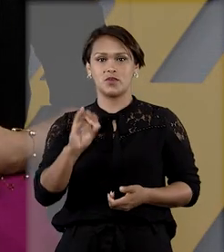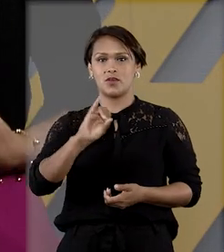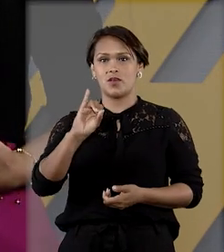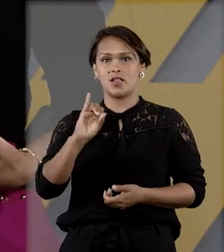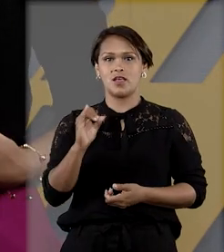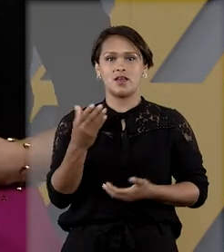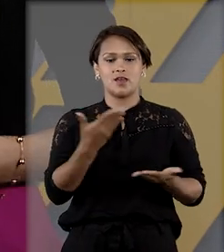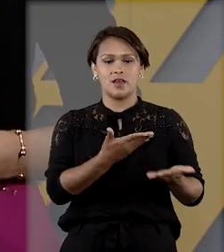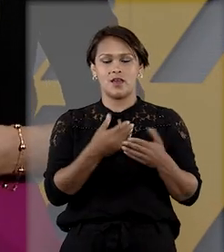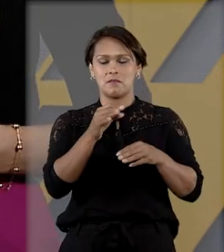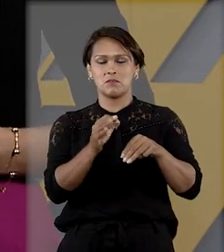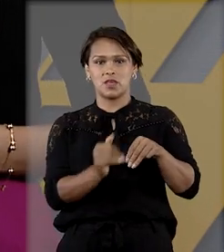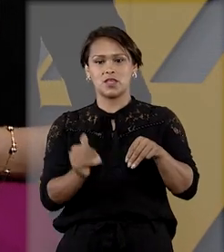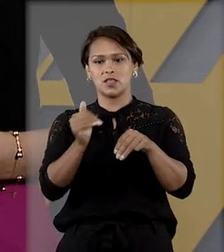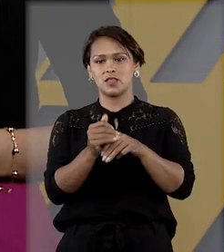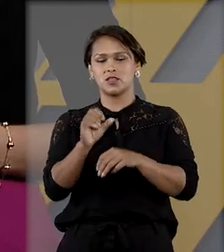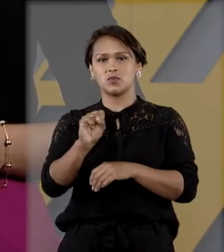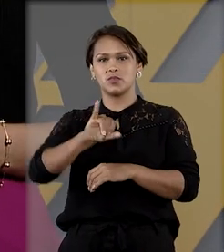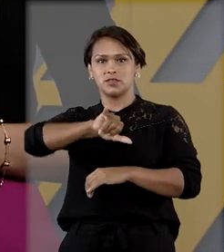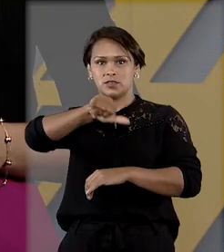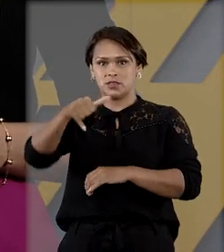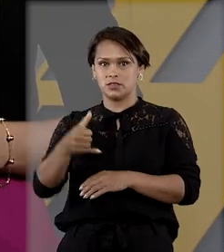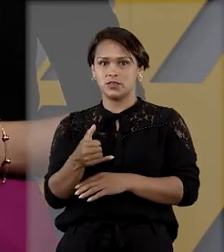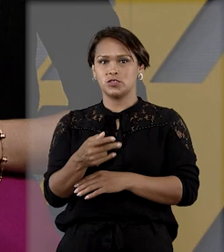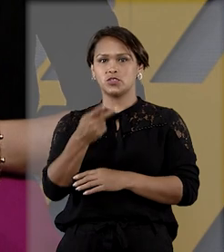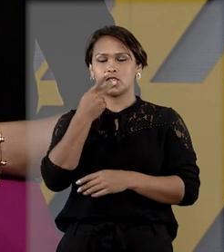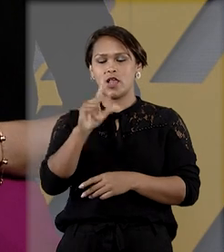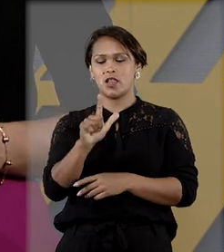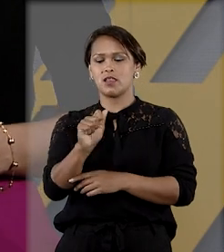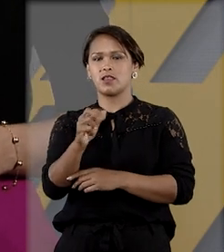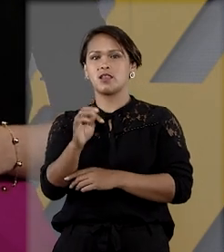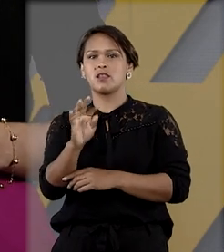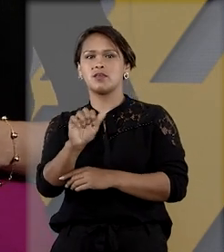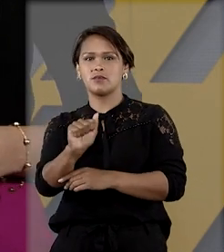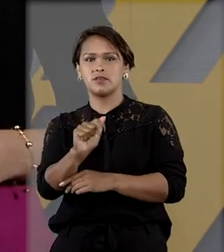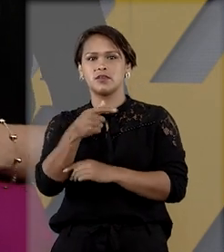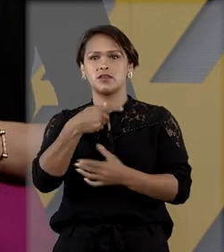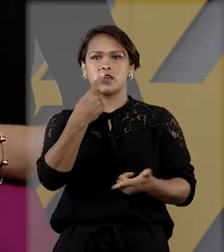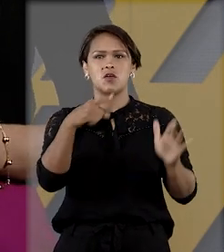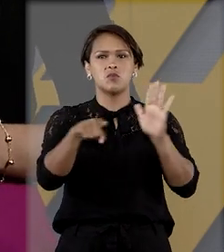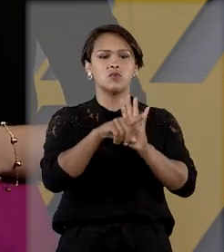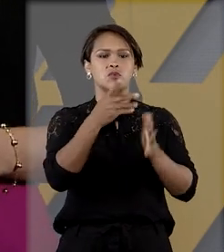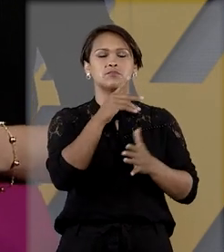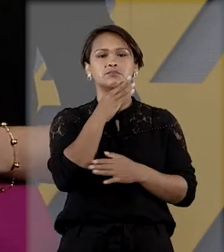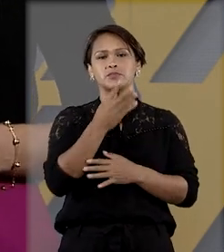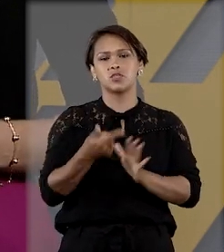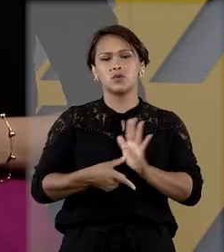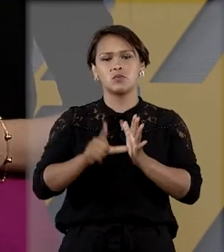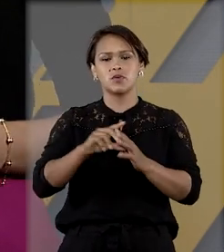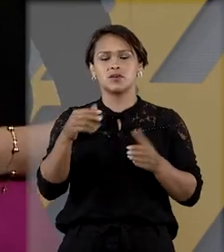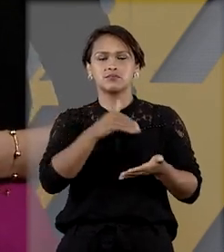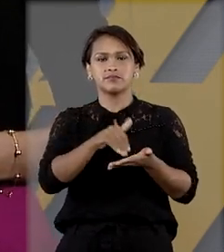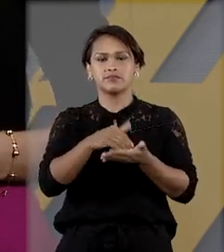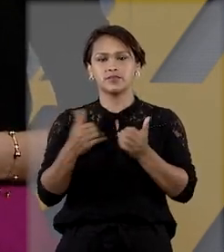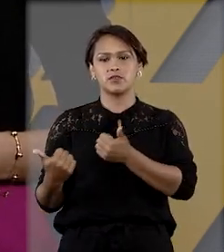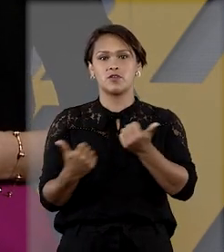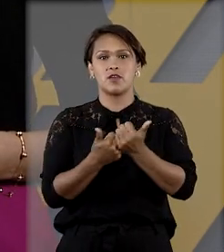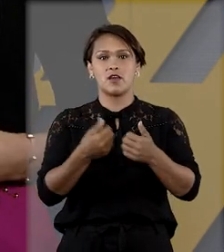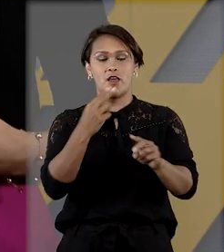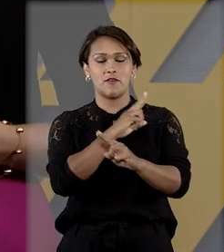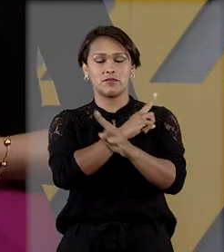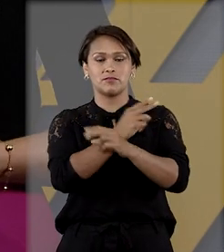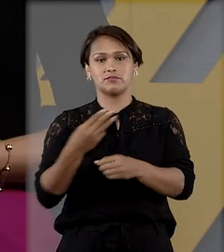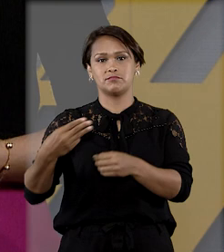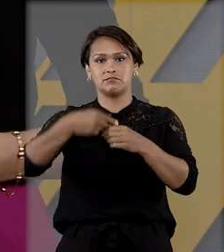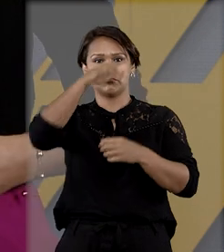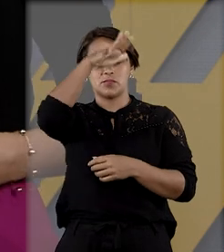Olá! A ministra do Superior Tribunal de Justiça, Laurita Vaz, negou o pedido do ex-secretário adjunto da Fazenda de Mato